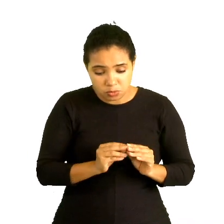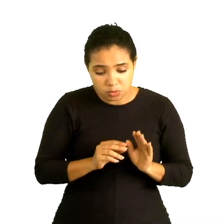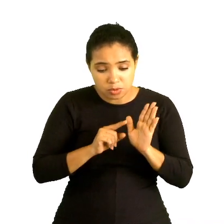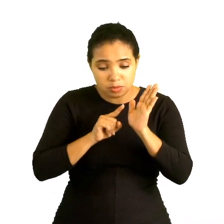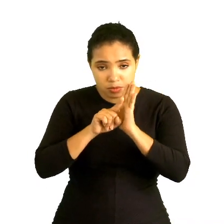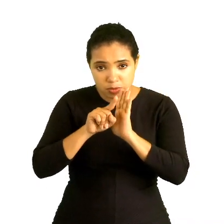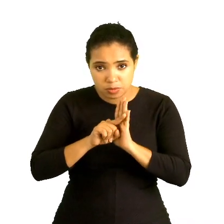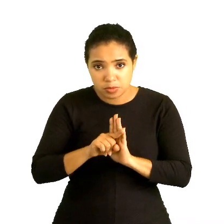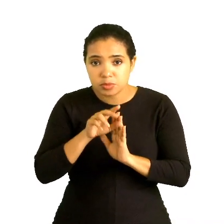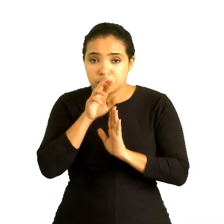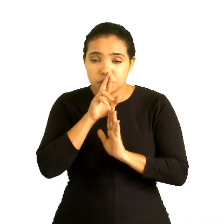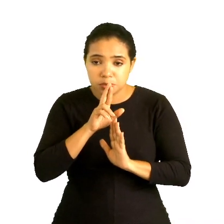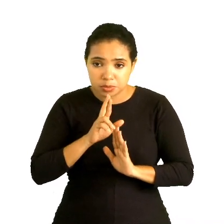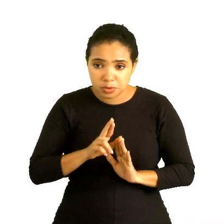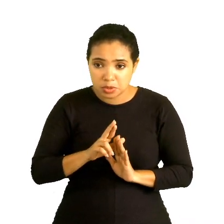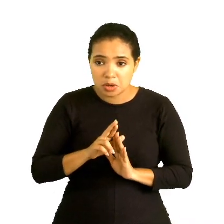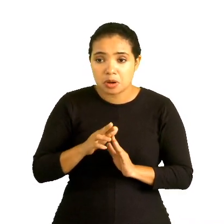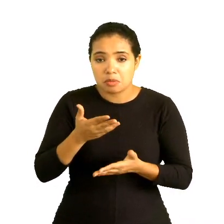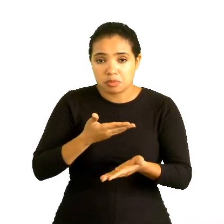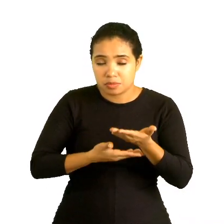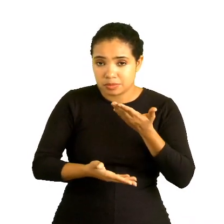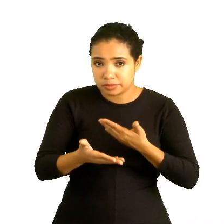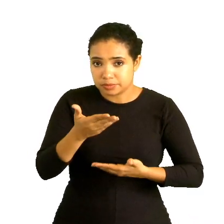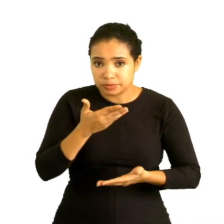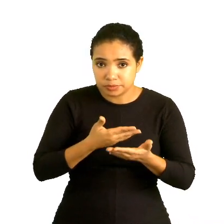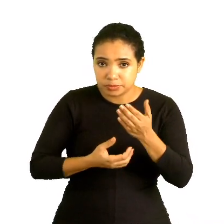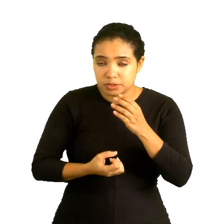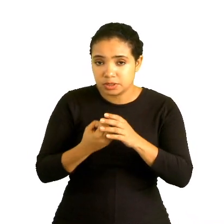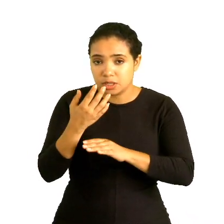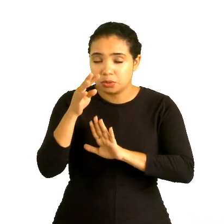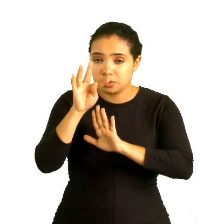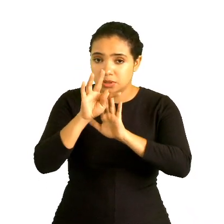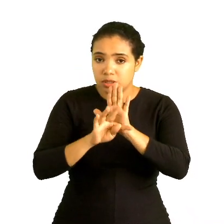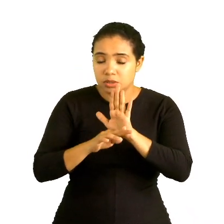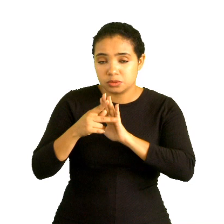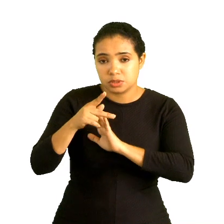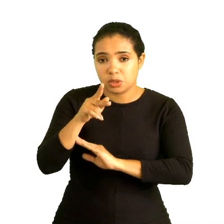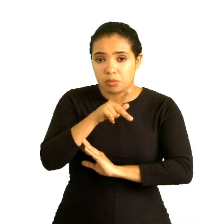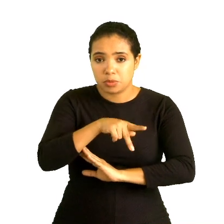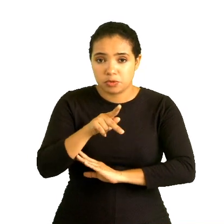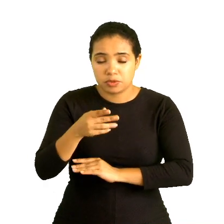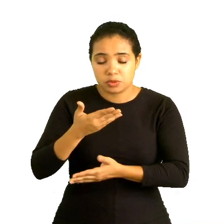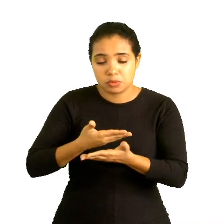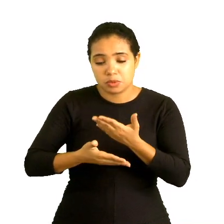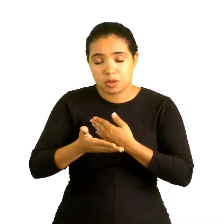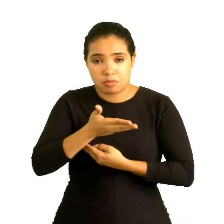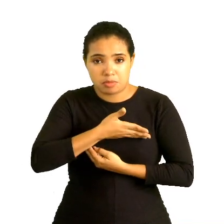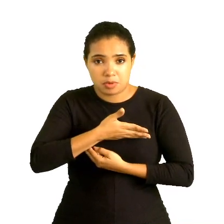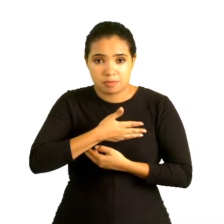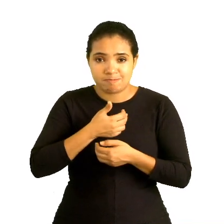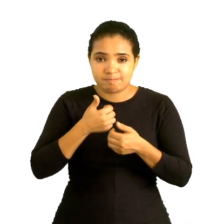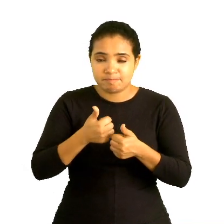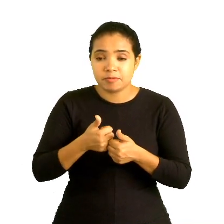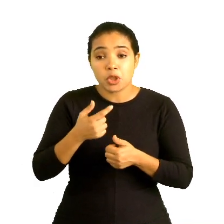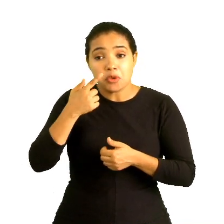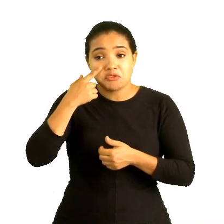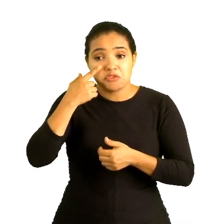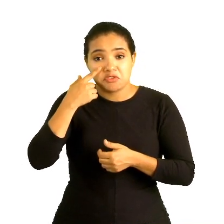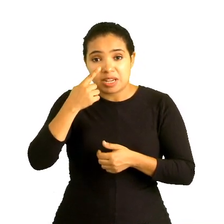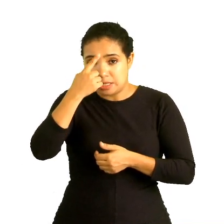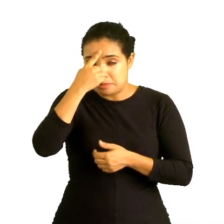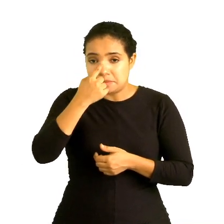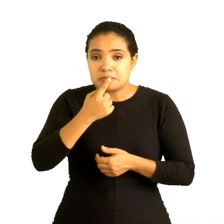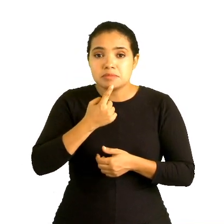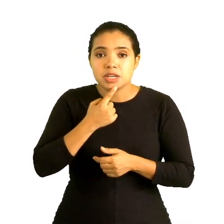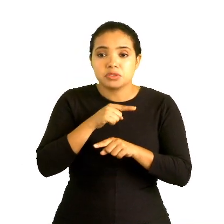perguntas e respostas, socialize a sua produção textual com seu professor e colegas. Veja aí na